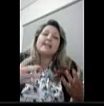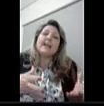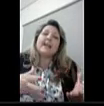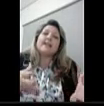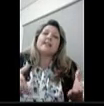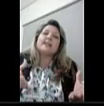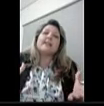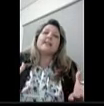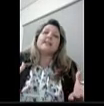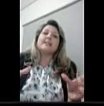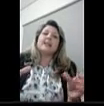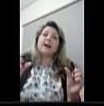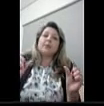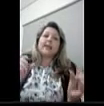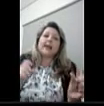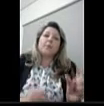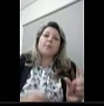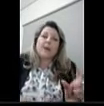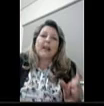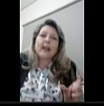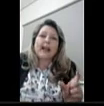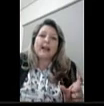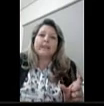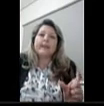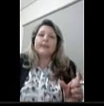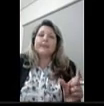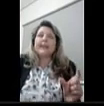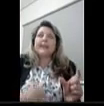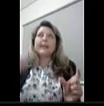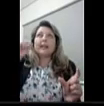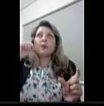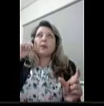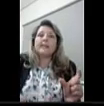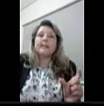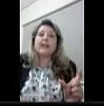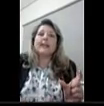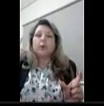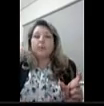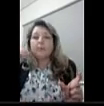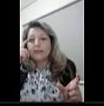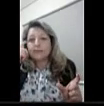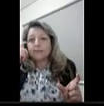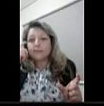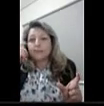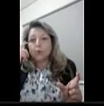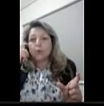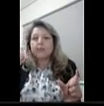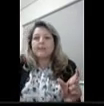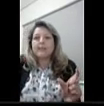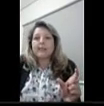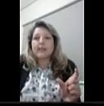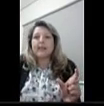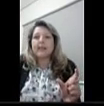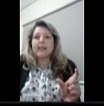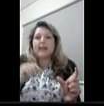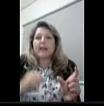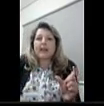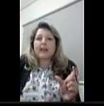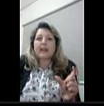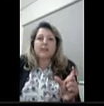ensinar essa criança a buscar uma palavra que ela consiga retomar o que você